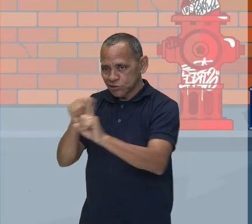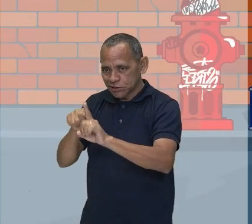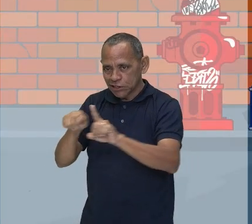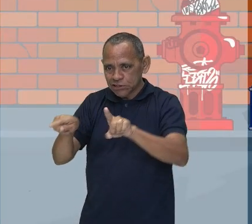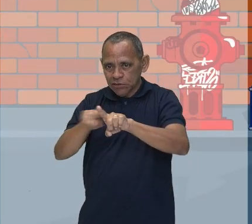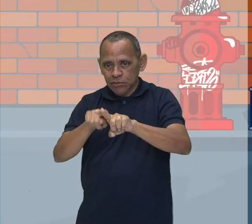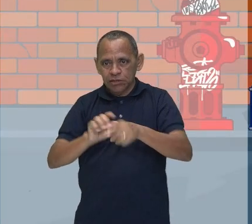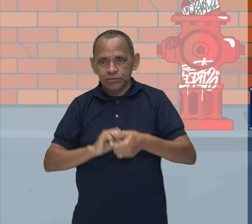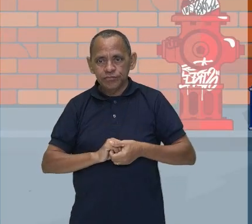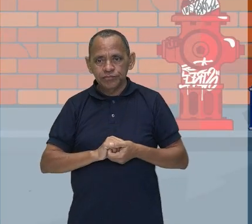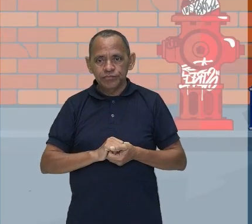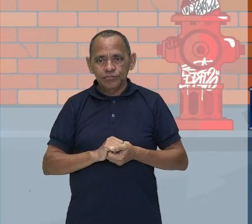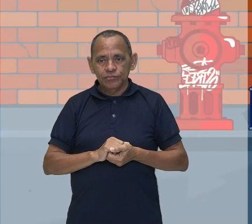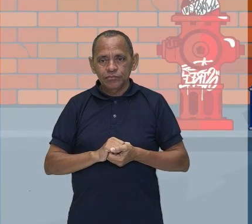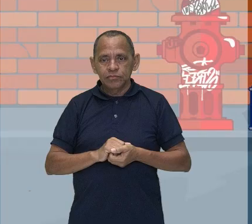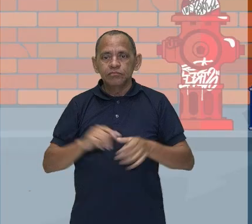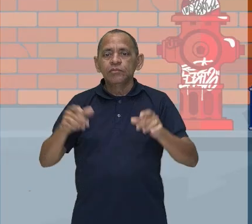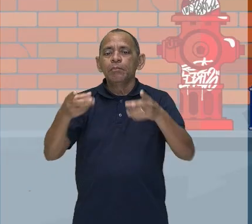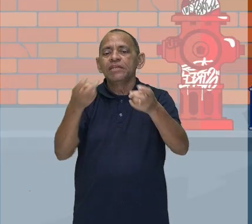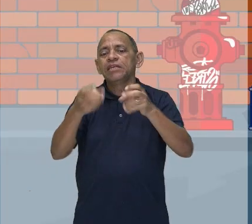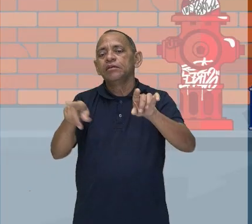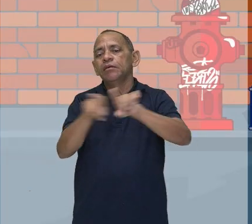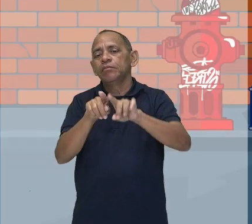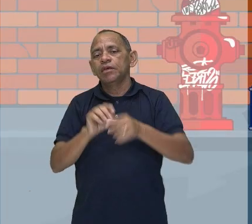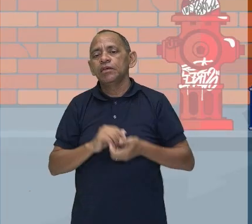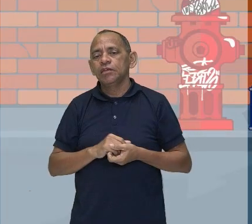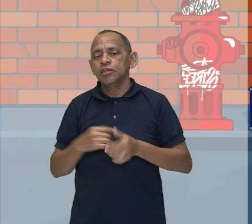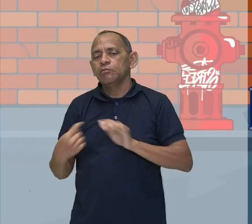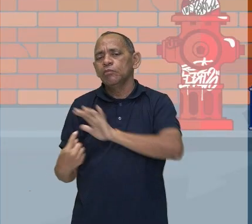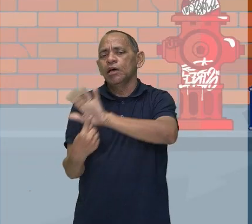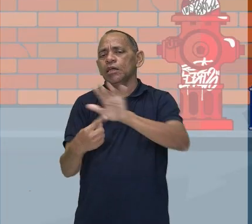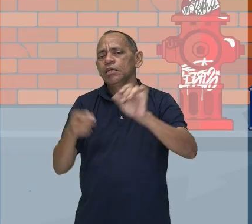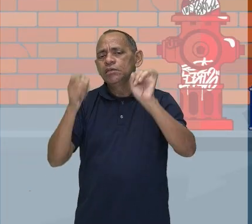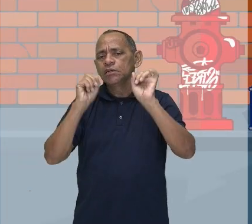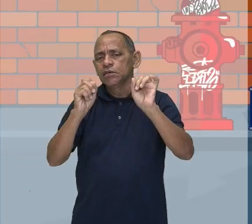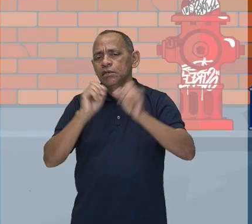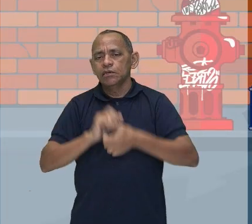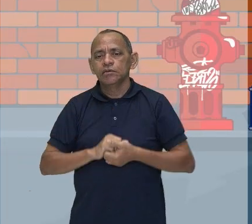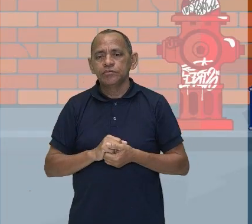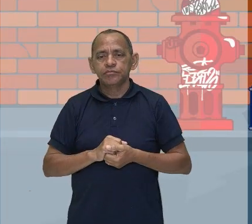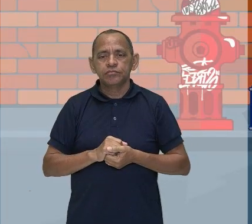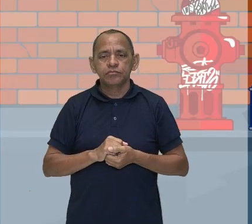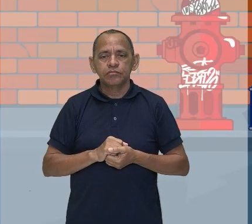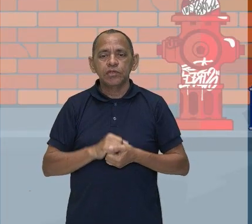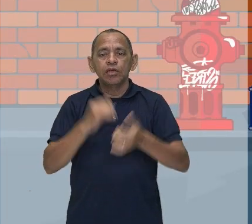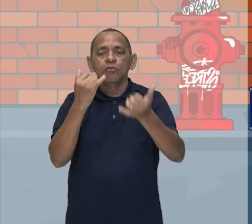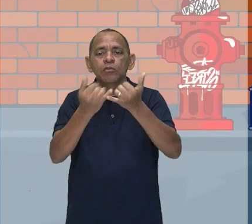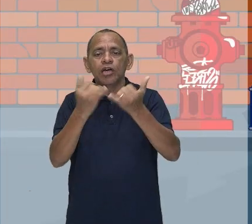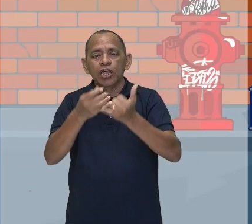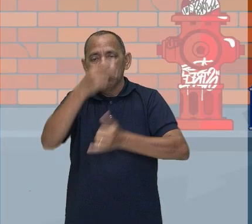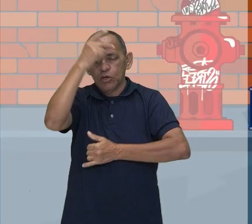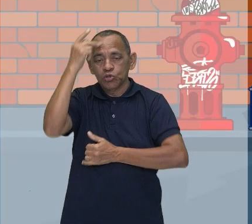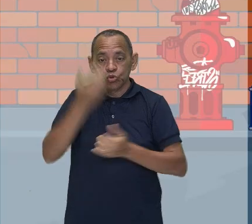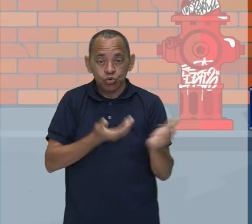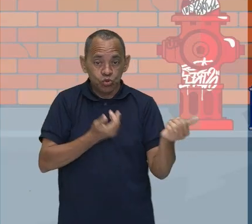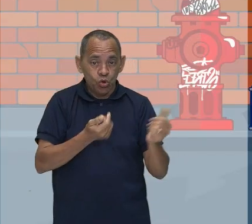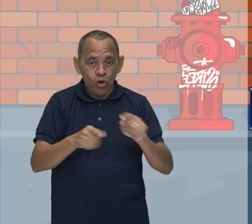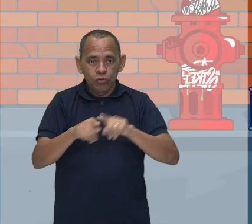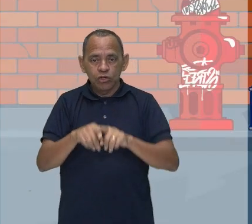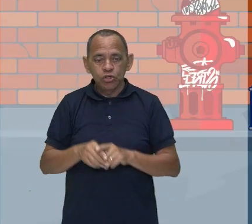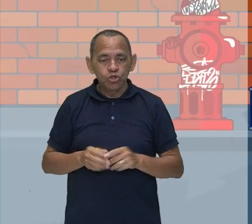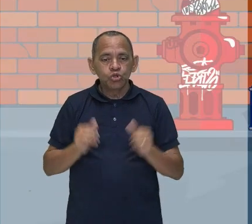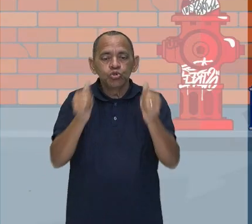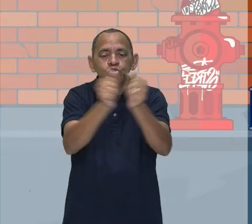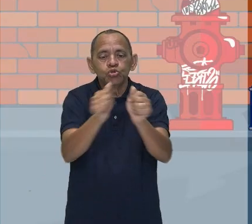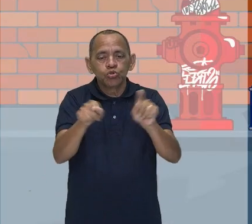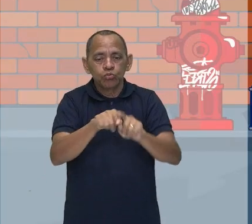só, aparentemente pode ser um jovem, um adulto, enfim, com uma criança Qual é o lugar da criança? Onde é que a criança